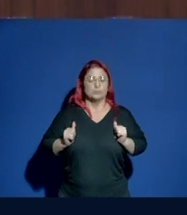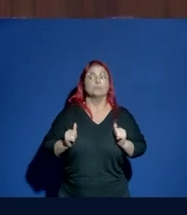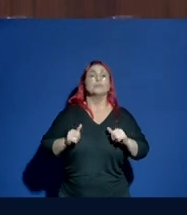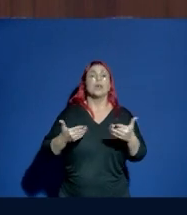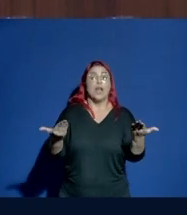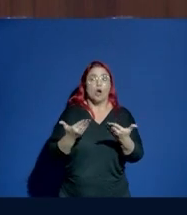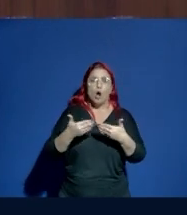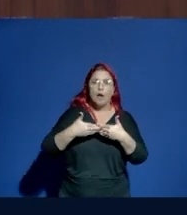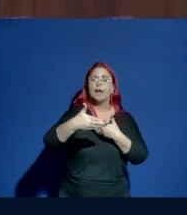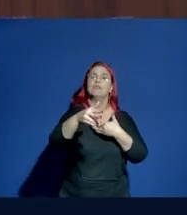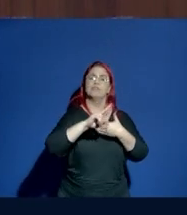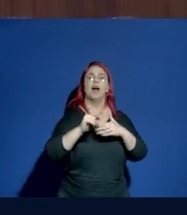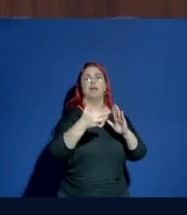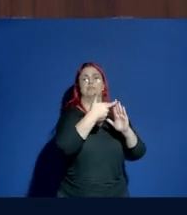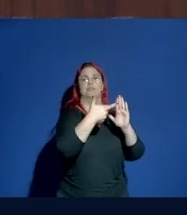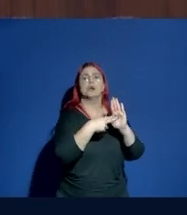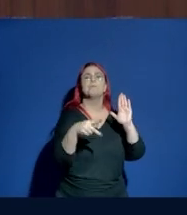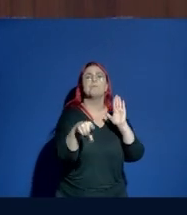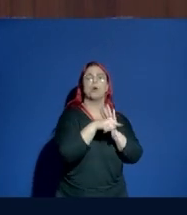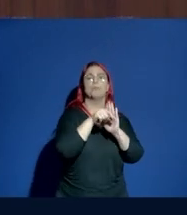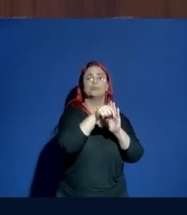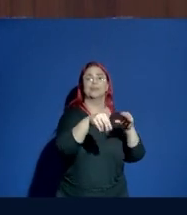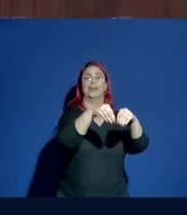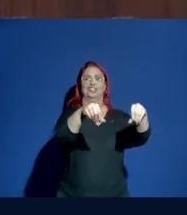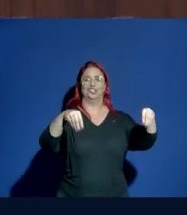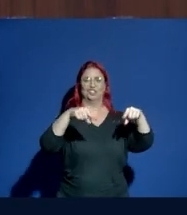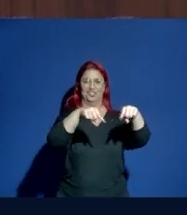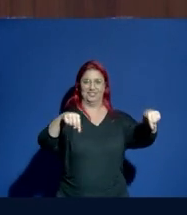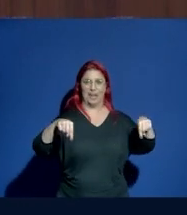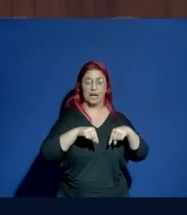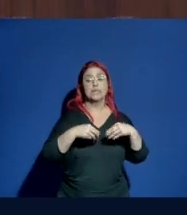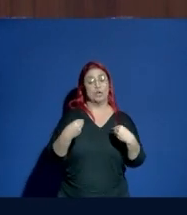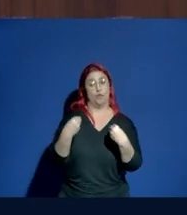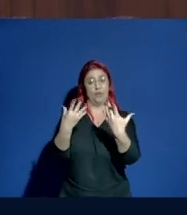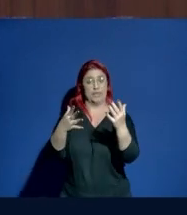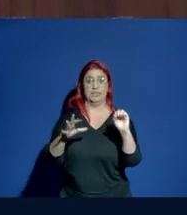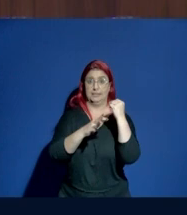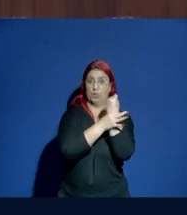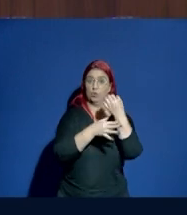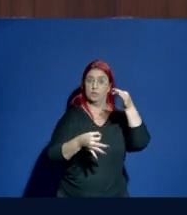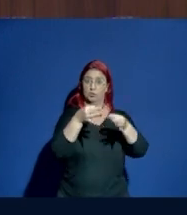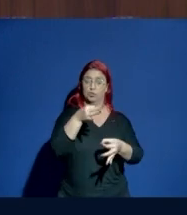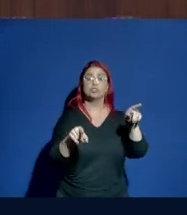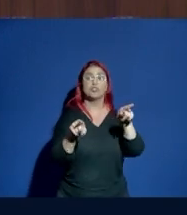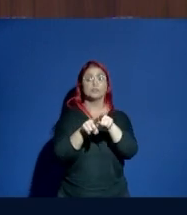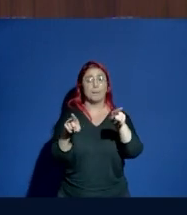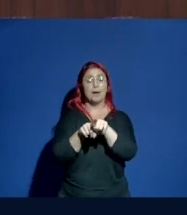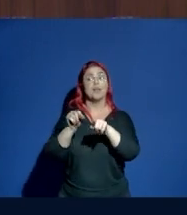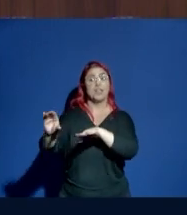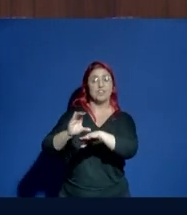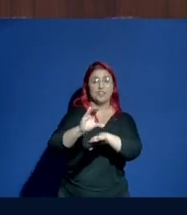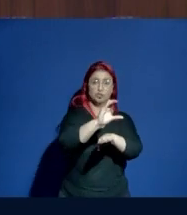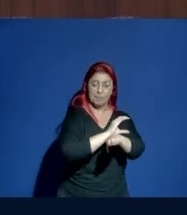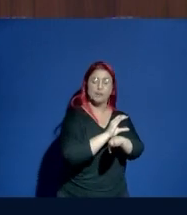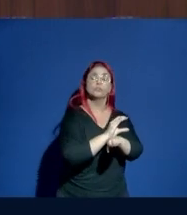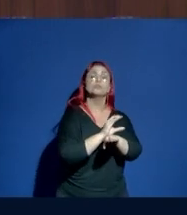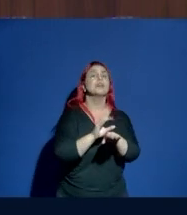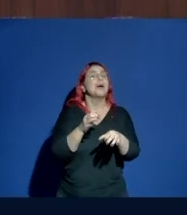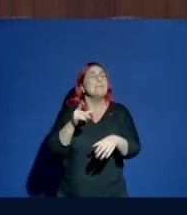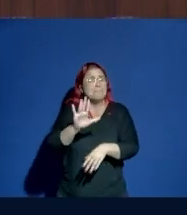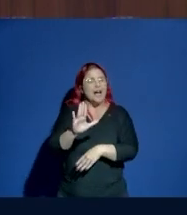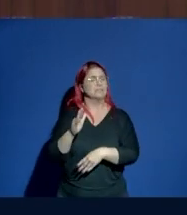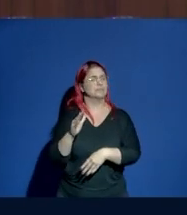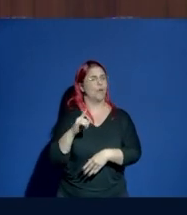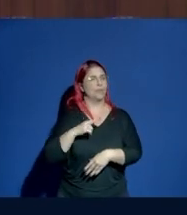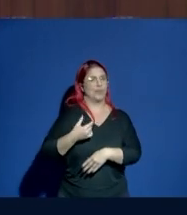essa grande regularização fundiária que é o instrumento pra gente dar segurança jurídica trazer os investimentos de volta e eu tenho certeza que